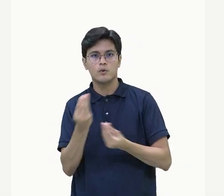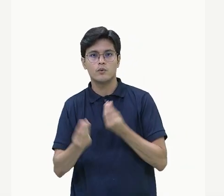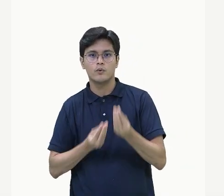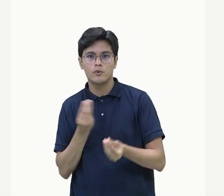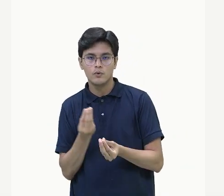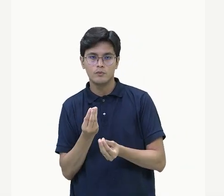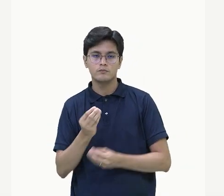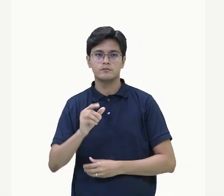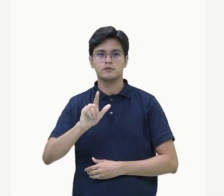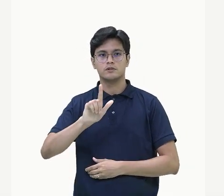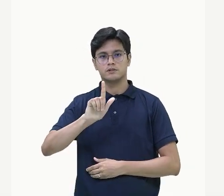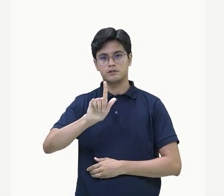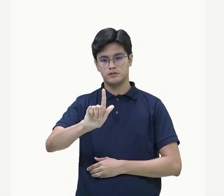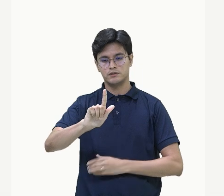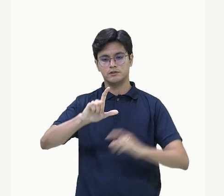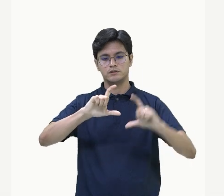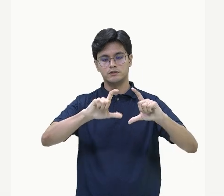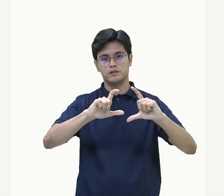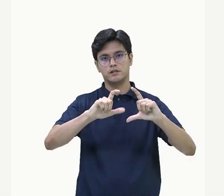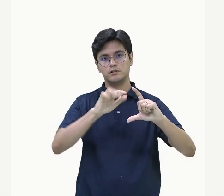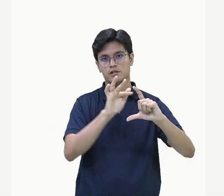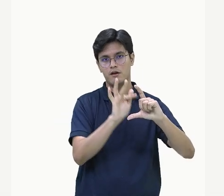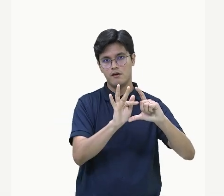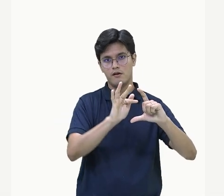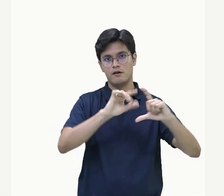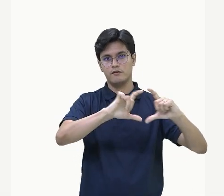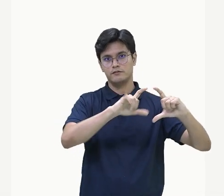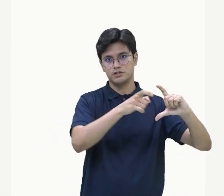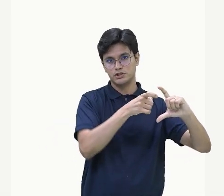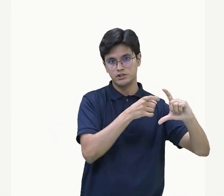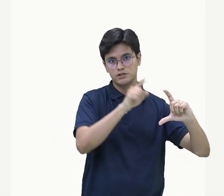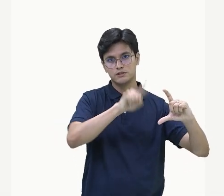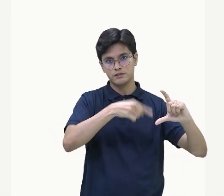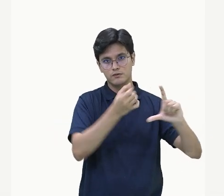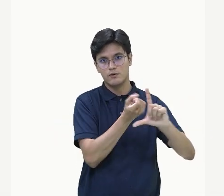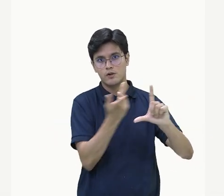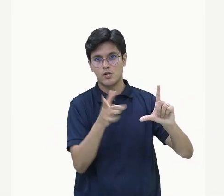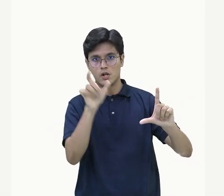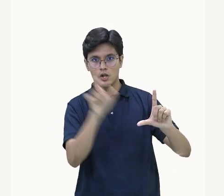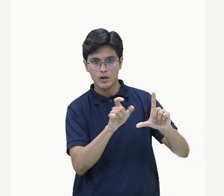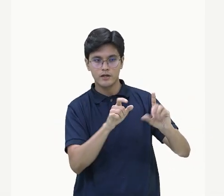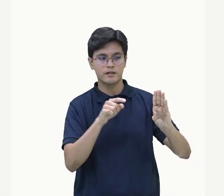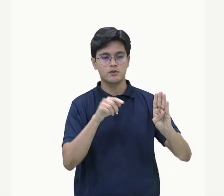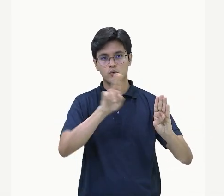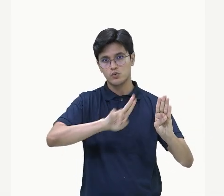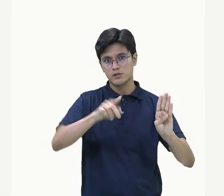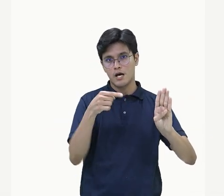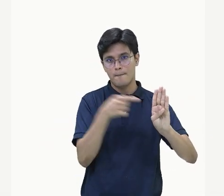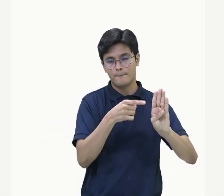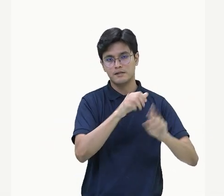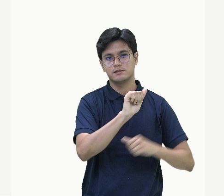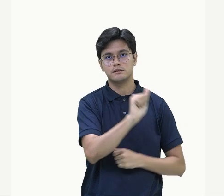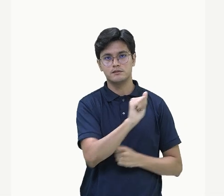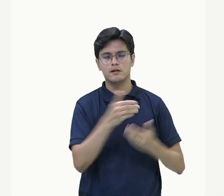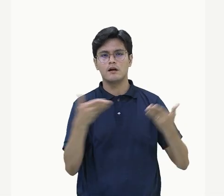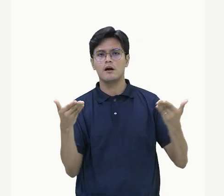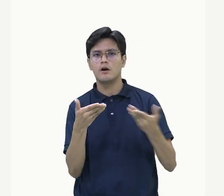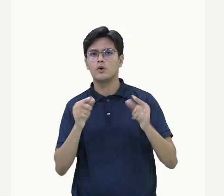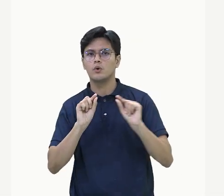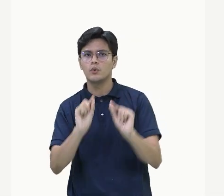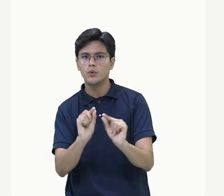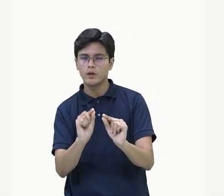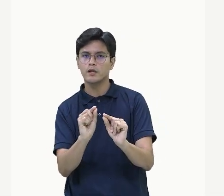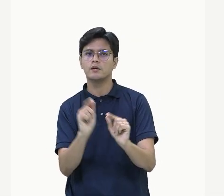de x é o logaritmo de a elevado a x na base a. E agora, aqui também a gente consegue aplicar